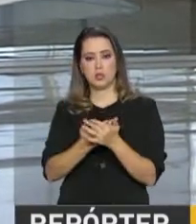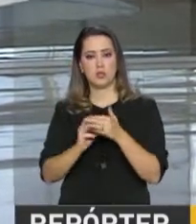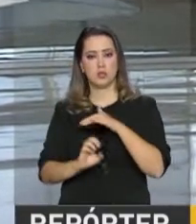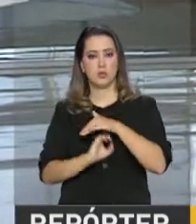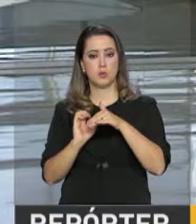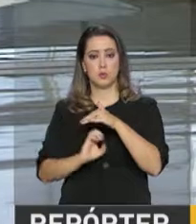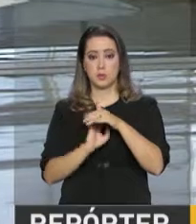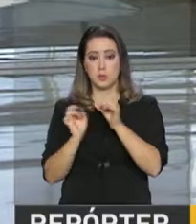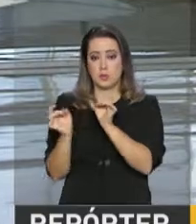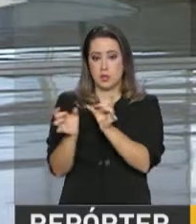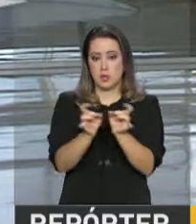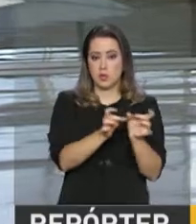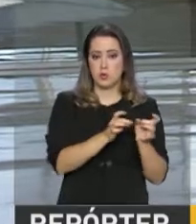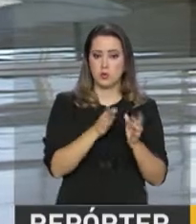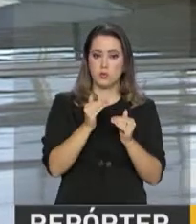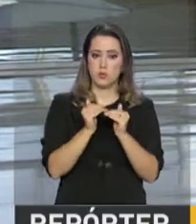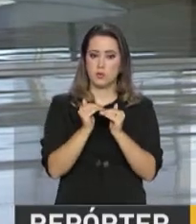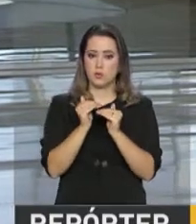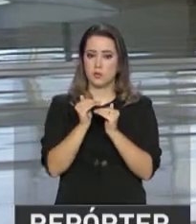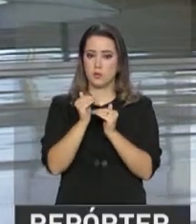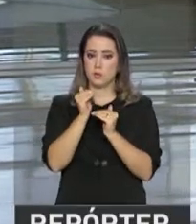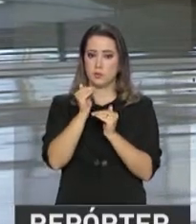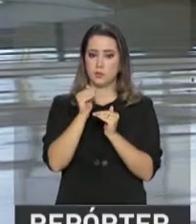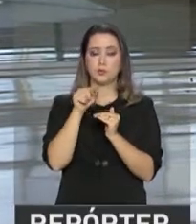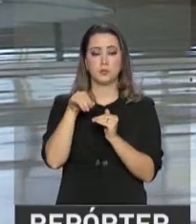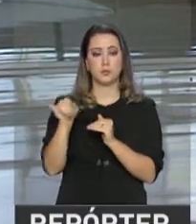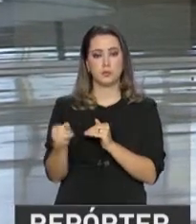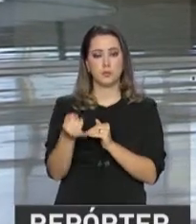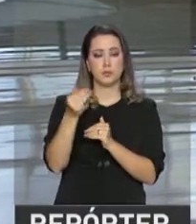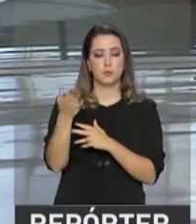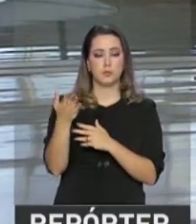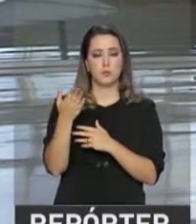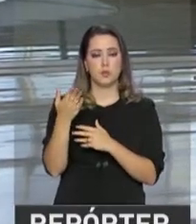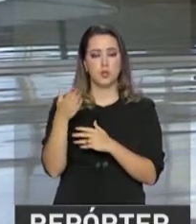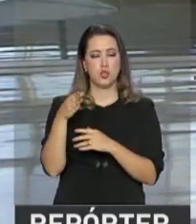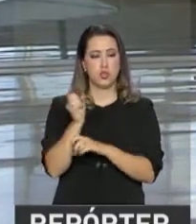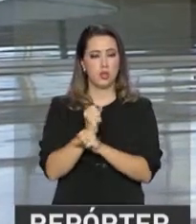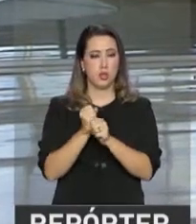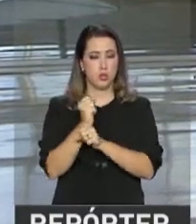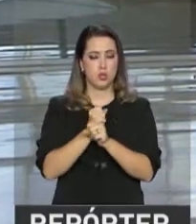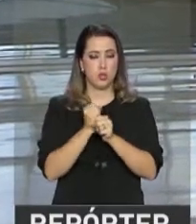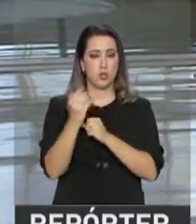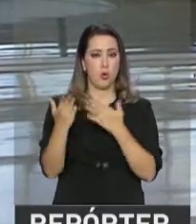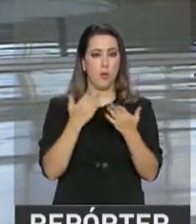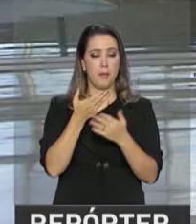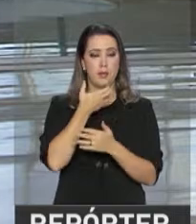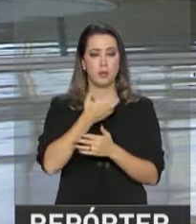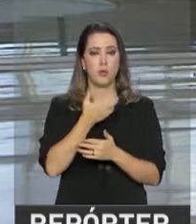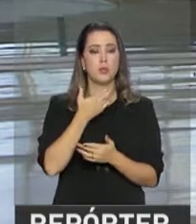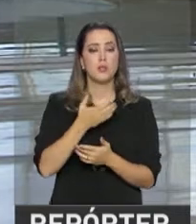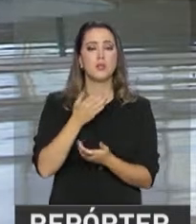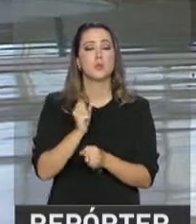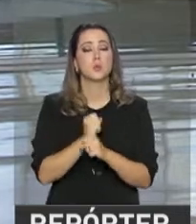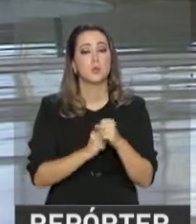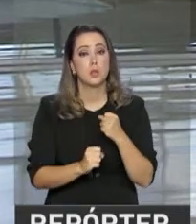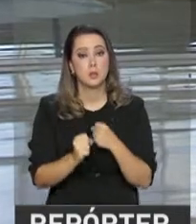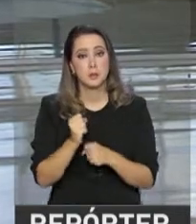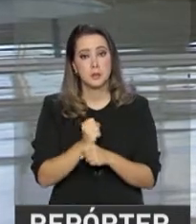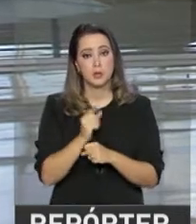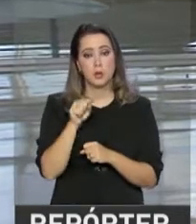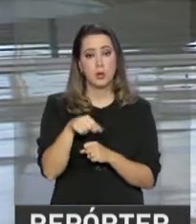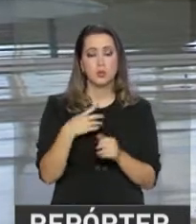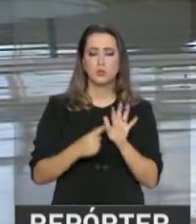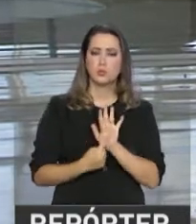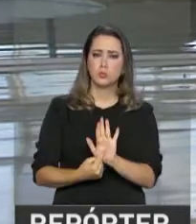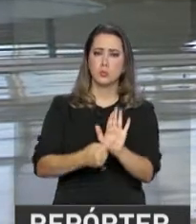comércio teve um leve aumento em janeiro deste ano em relação a dezembro do ano passado este dado foi apurado neste mês